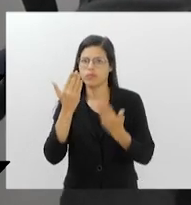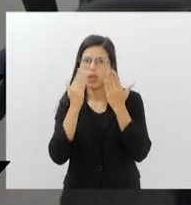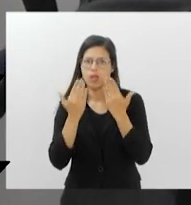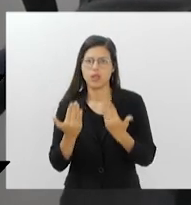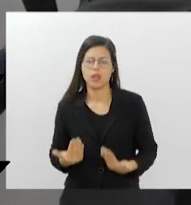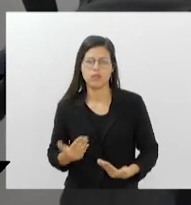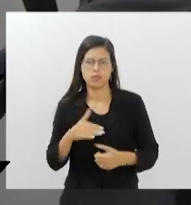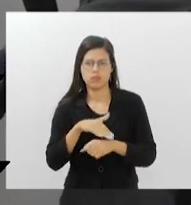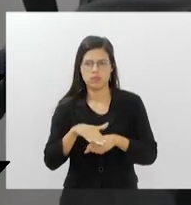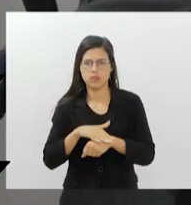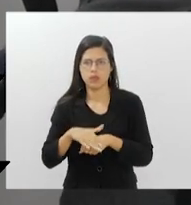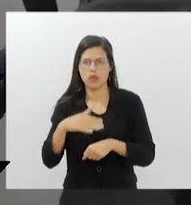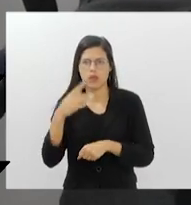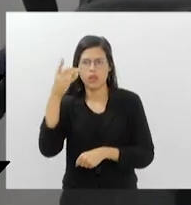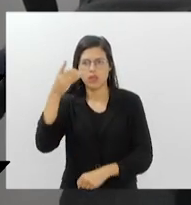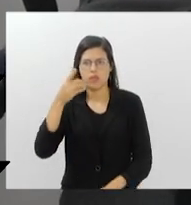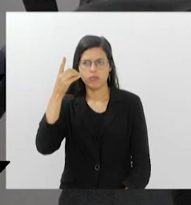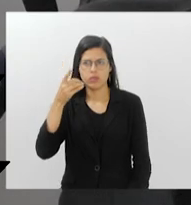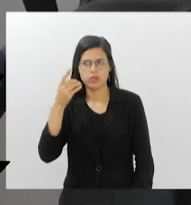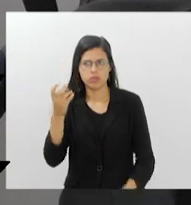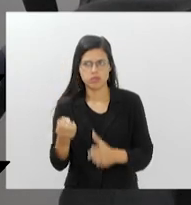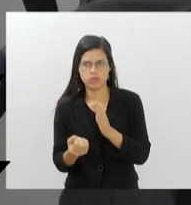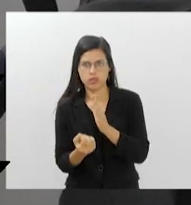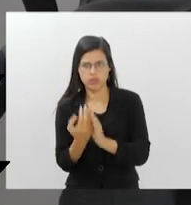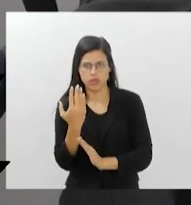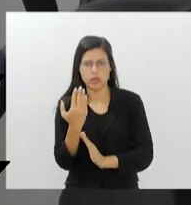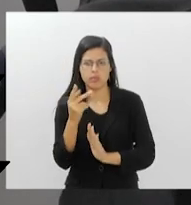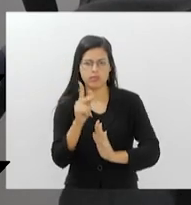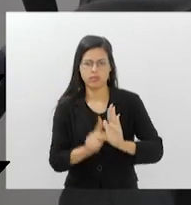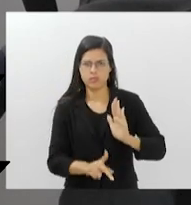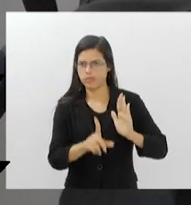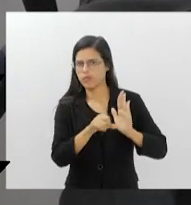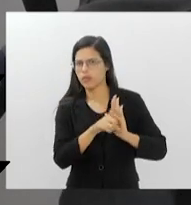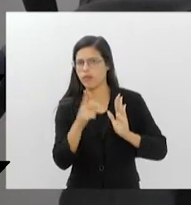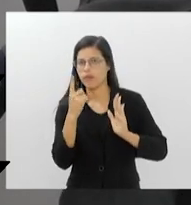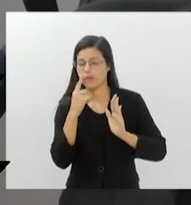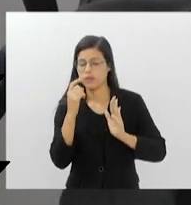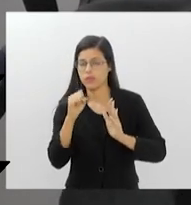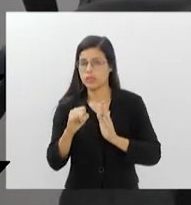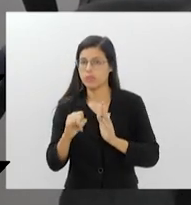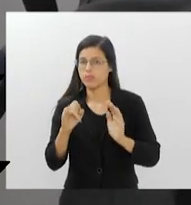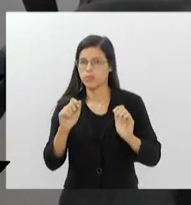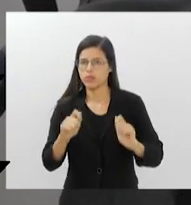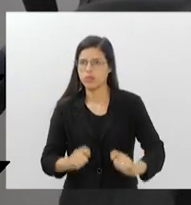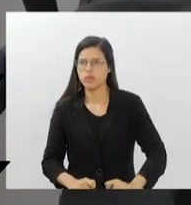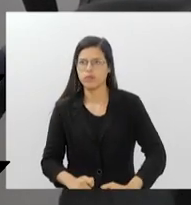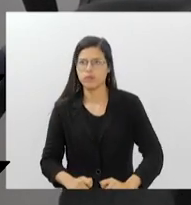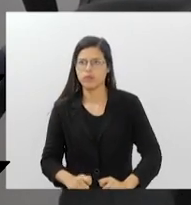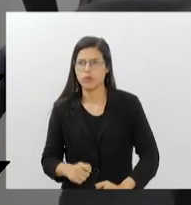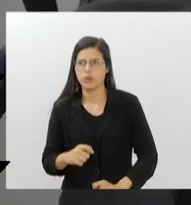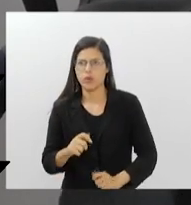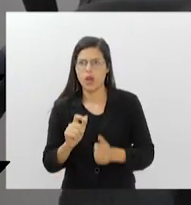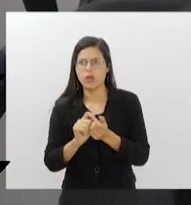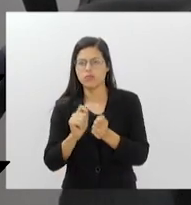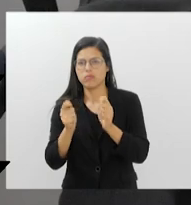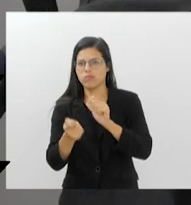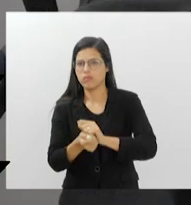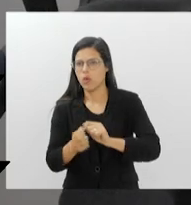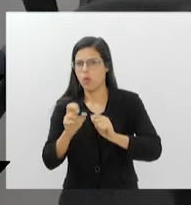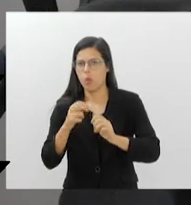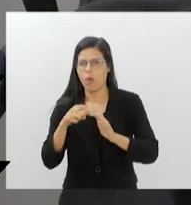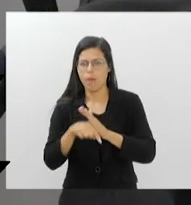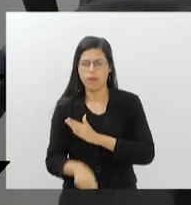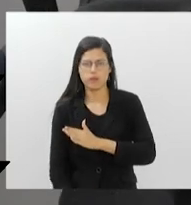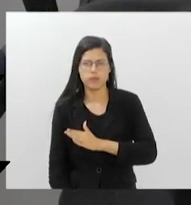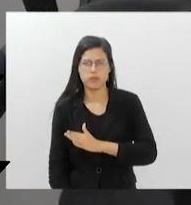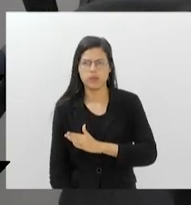deputado autor da matéria pra gente ver se é possível né alguma adequação ou um aprofundamento de porque